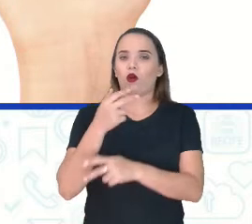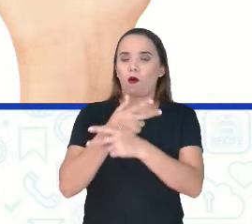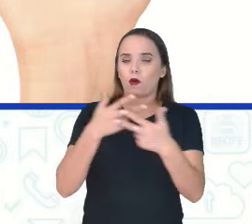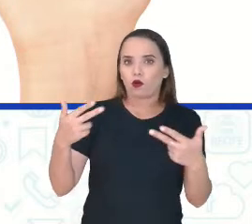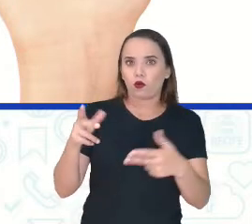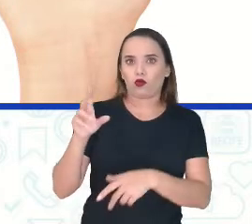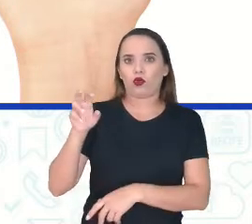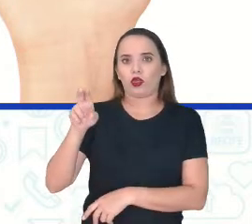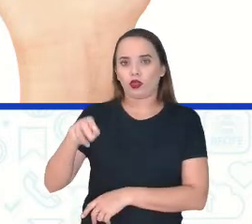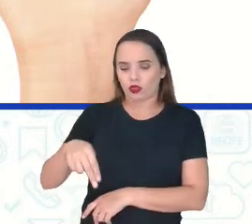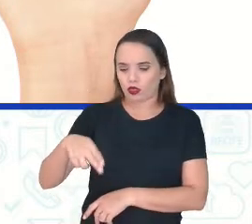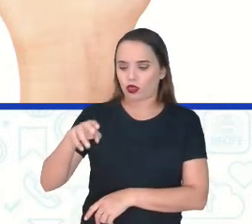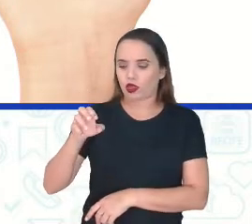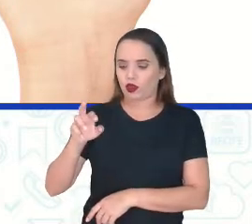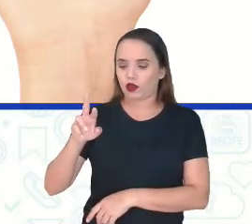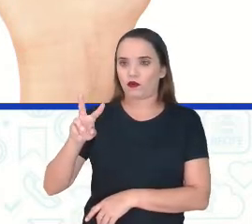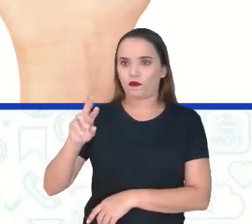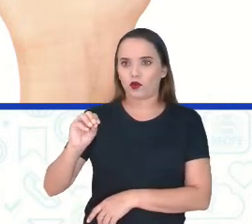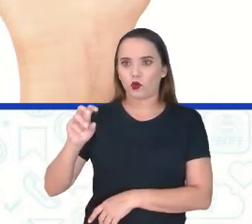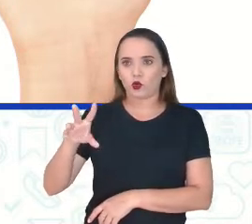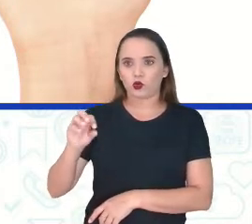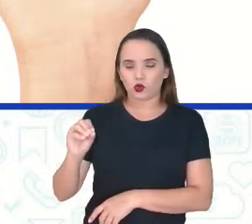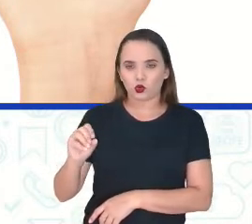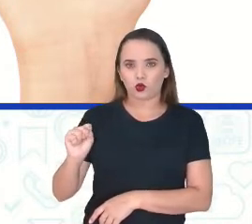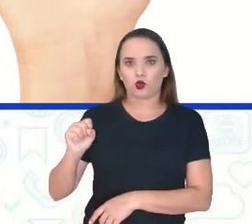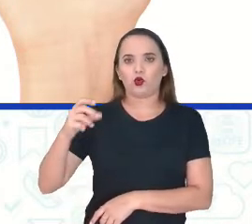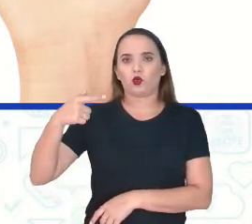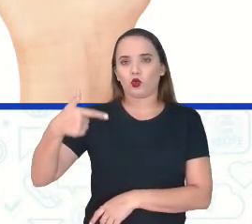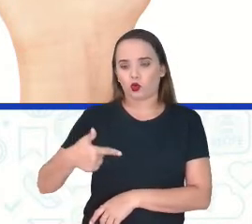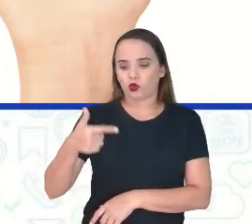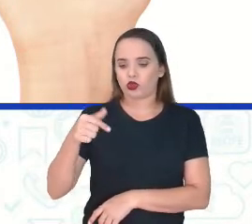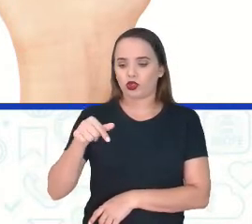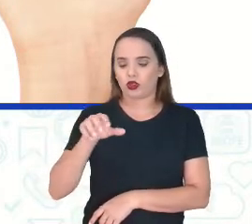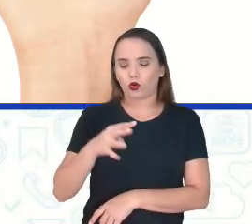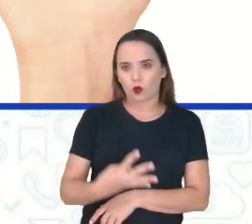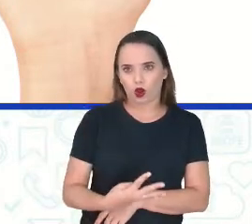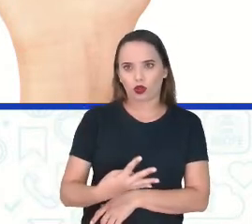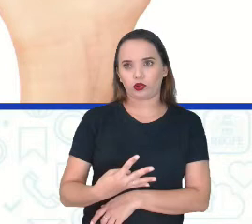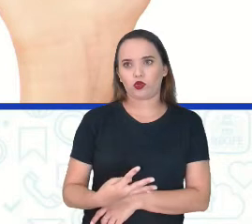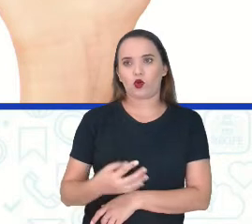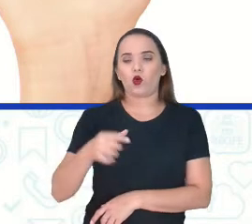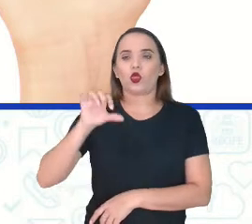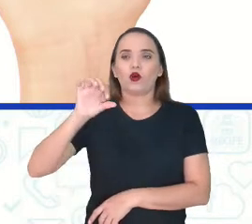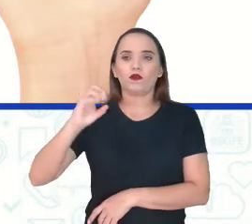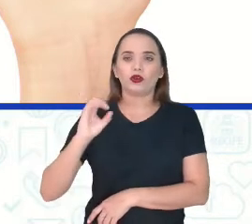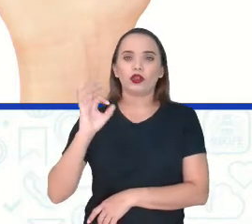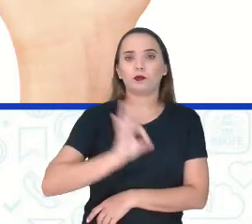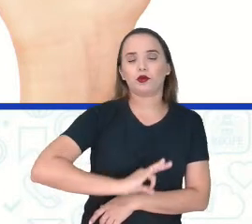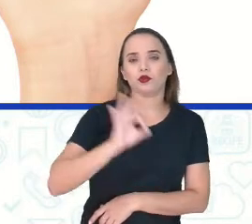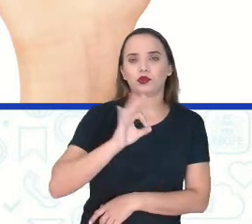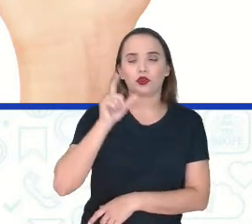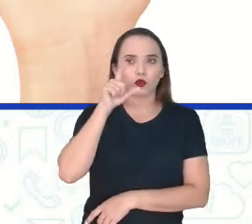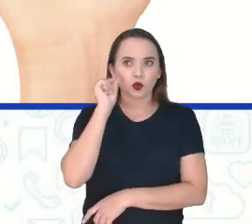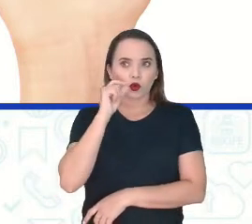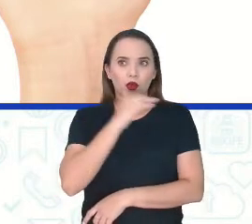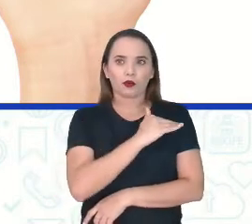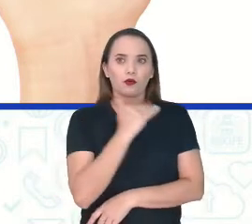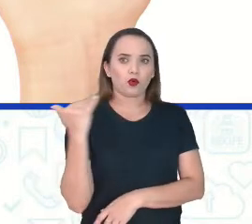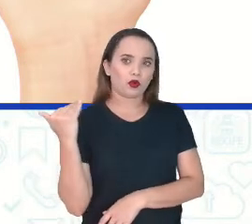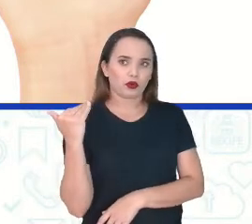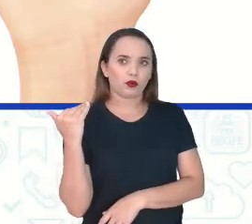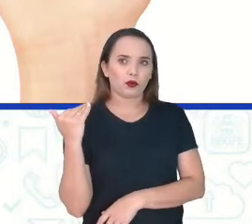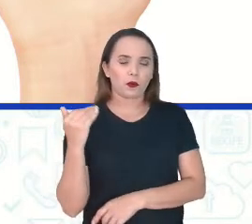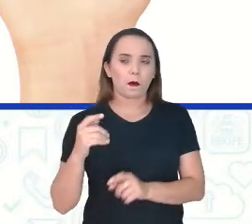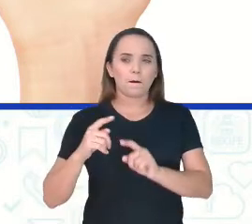nervoso 274, 90% dos humanos morrerão. Aqui há uma presença de uma premissa,